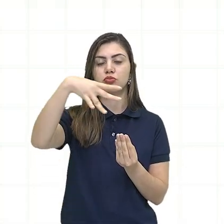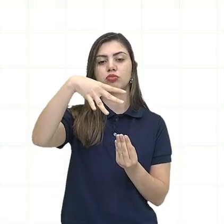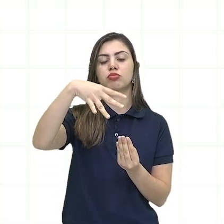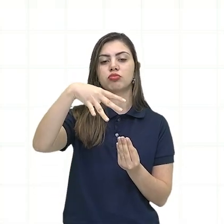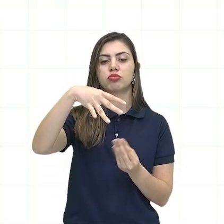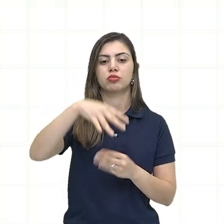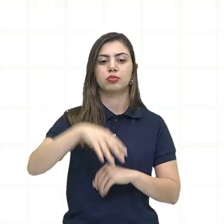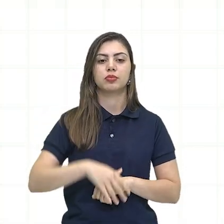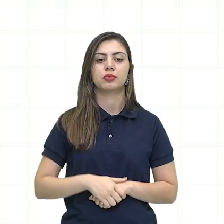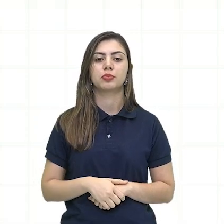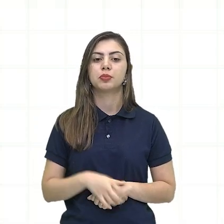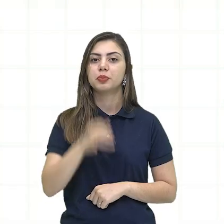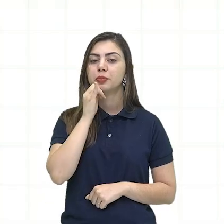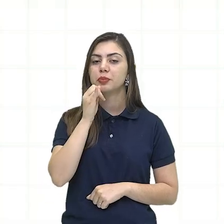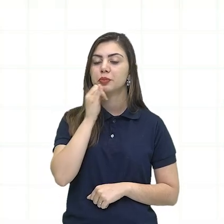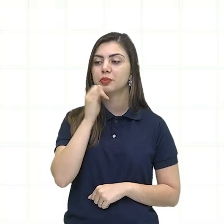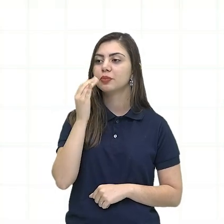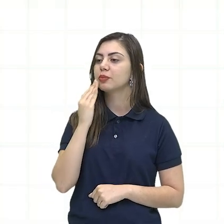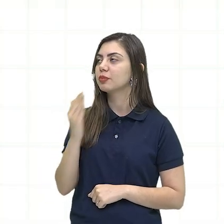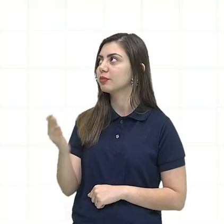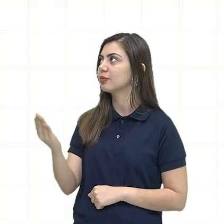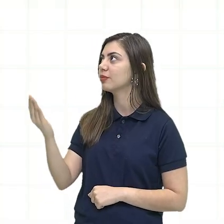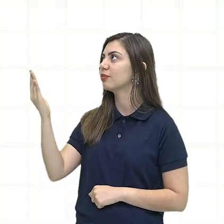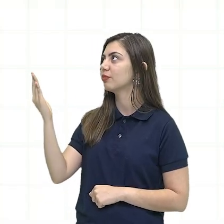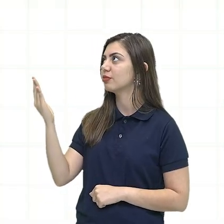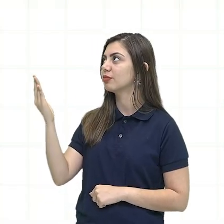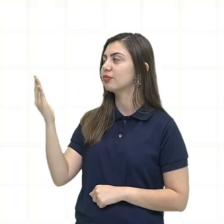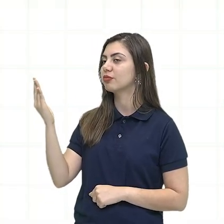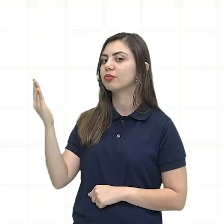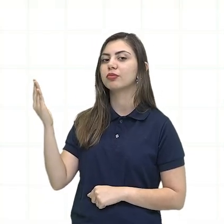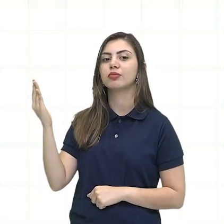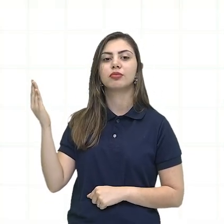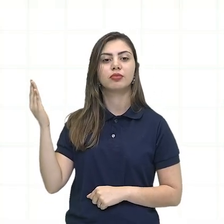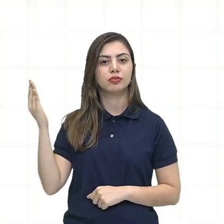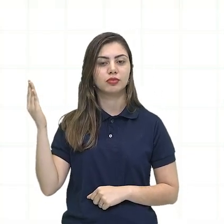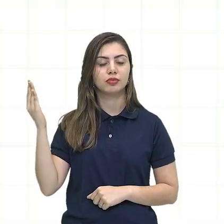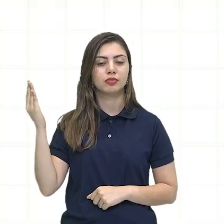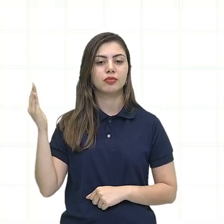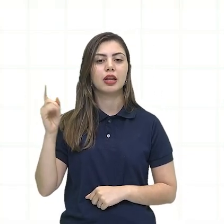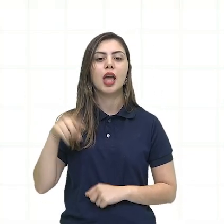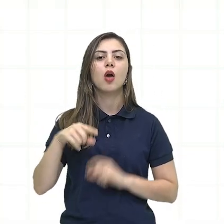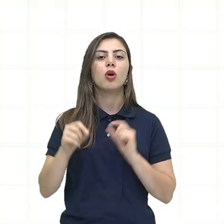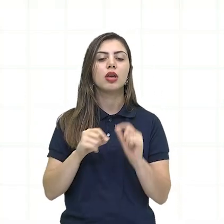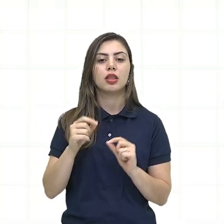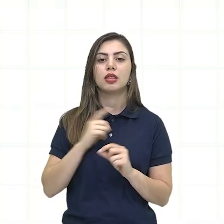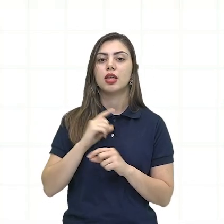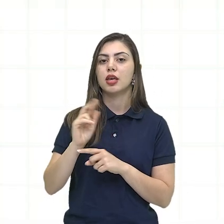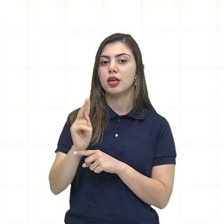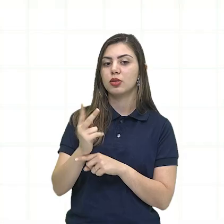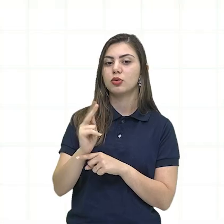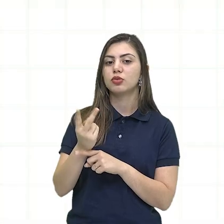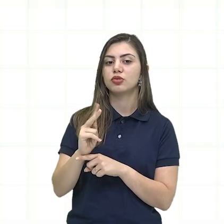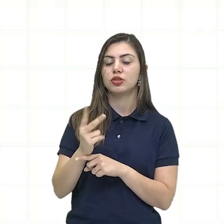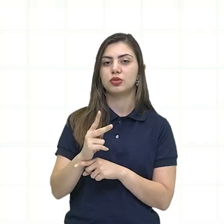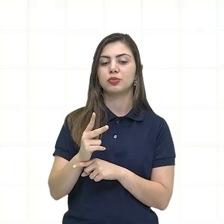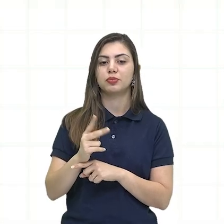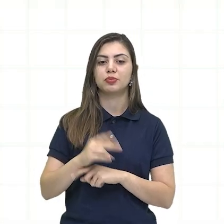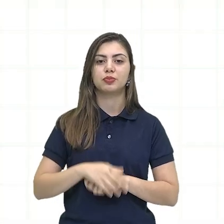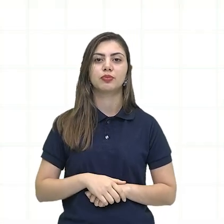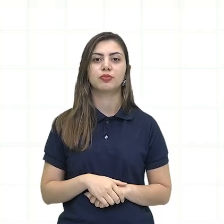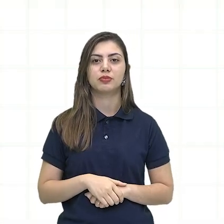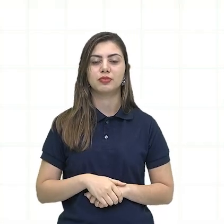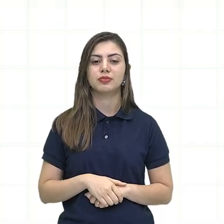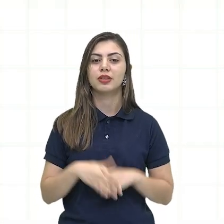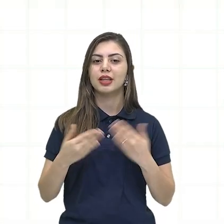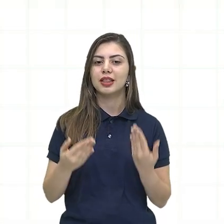luz. Aqui nós temos o exemplo de quem? Do peróxido de hidrogênio, certo? O